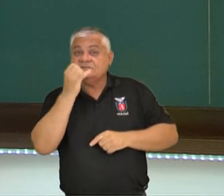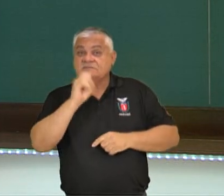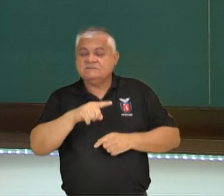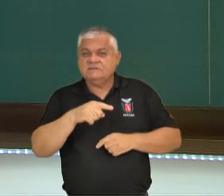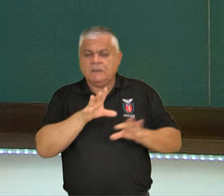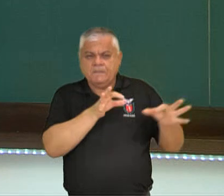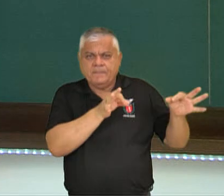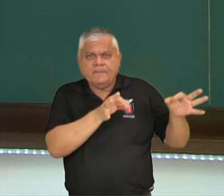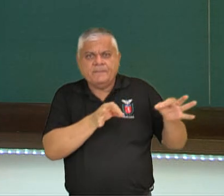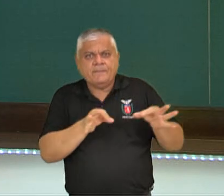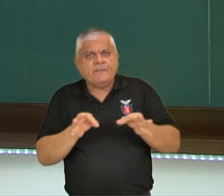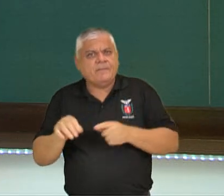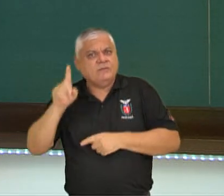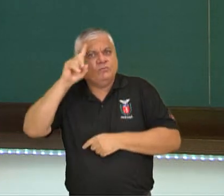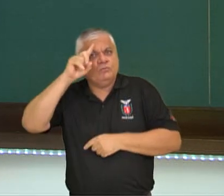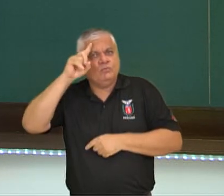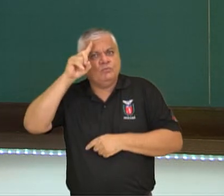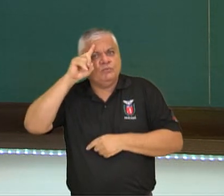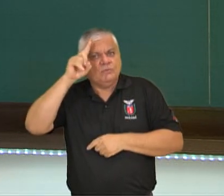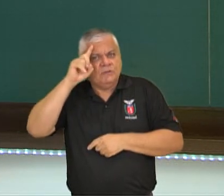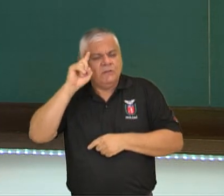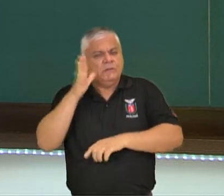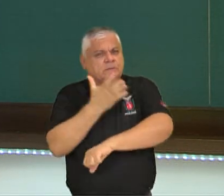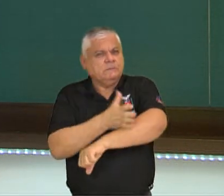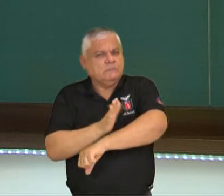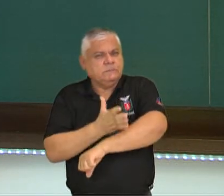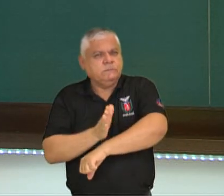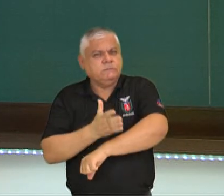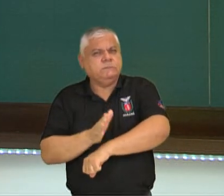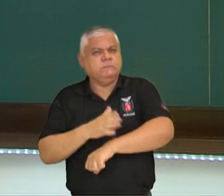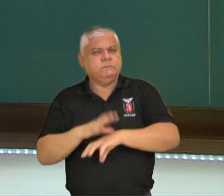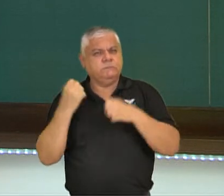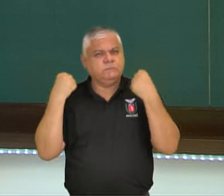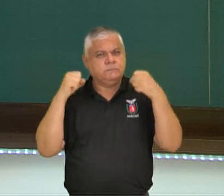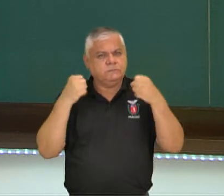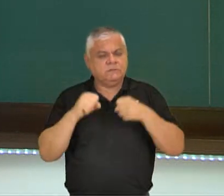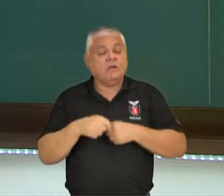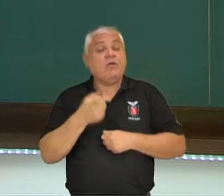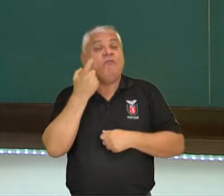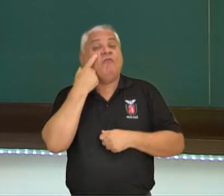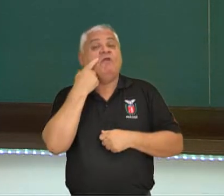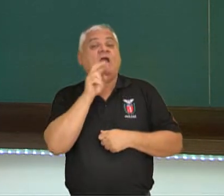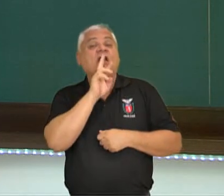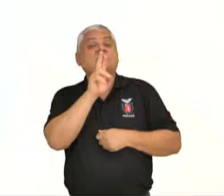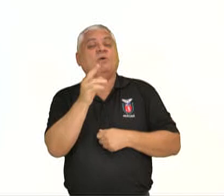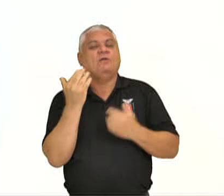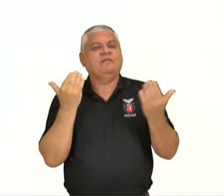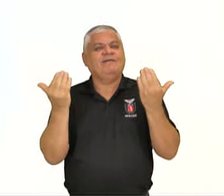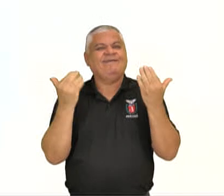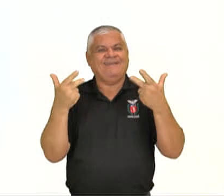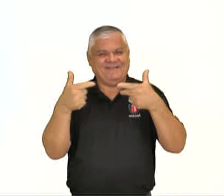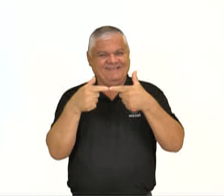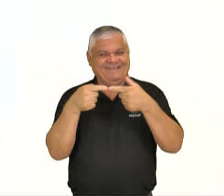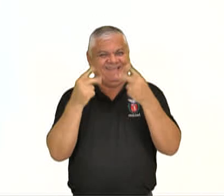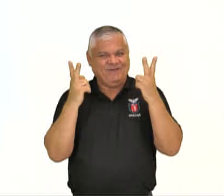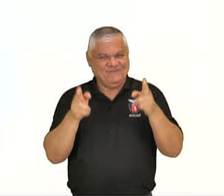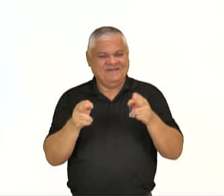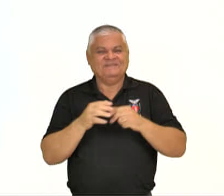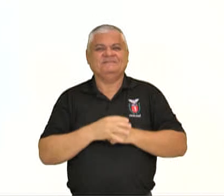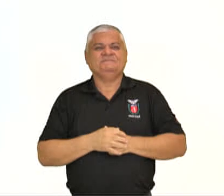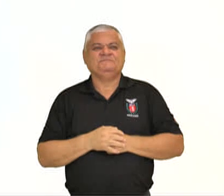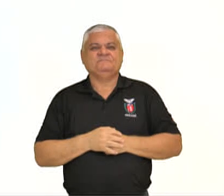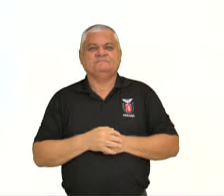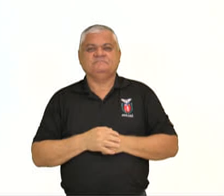de treinamento de resistência? Vamos ver se a minha resposta aqui está parecida com a sua, tá? Confere aí. Olha lá. Eu